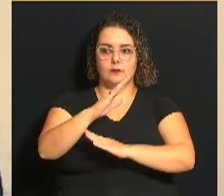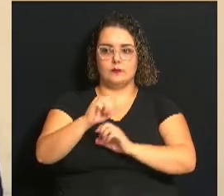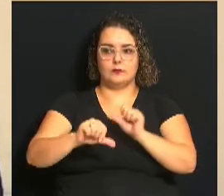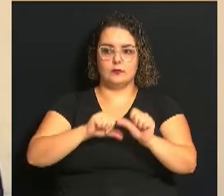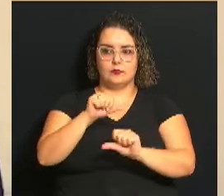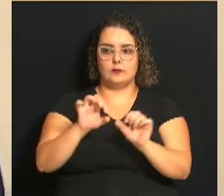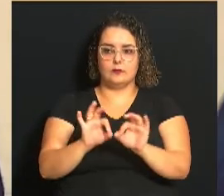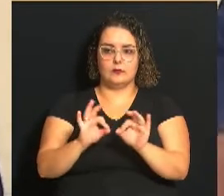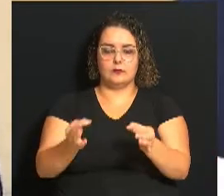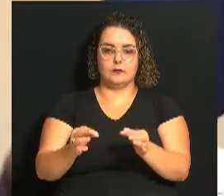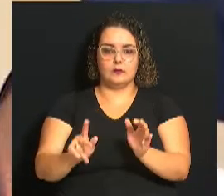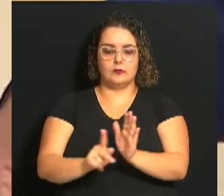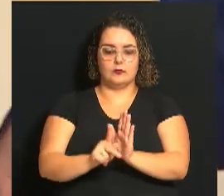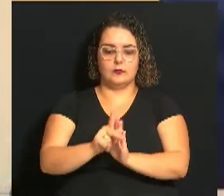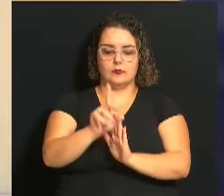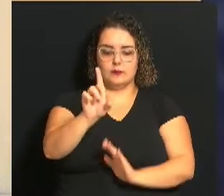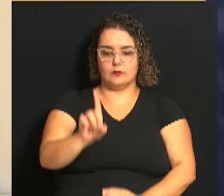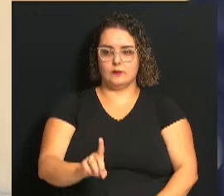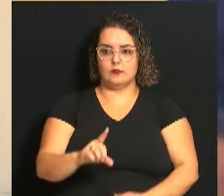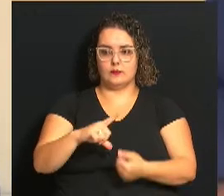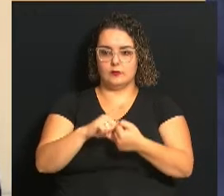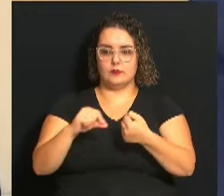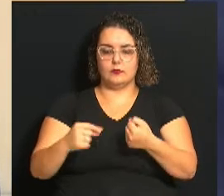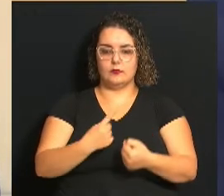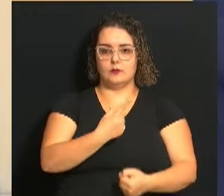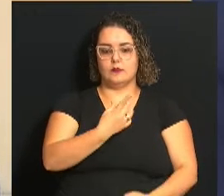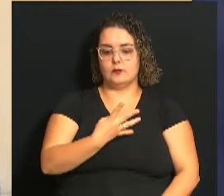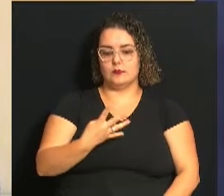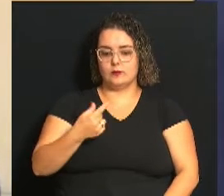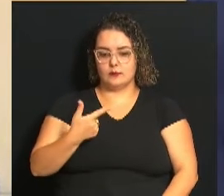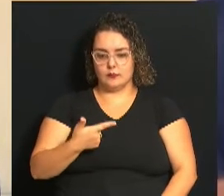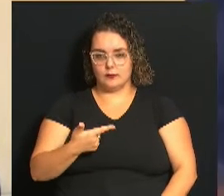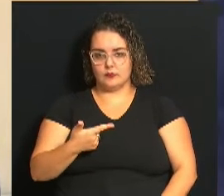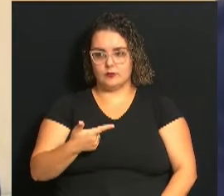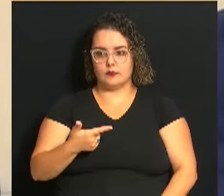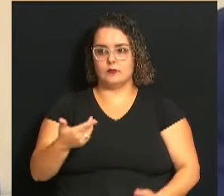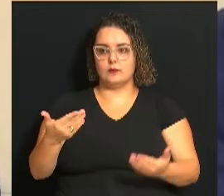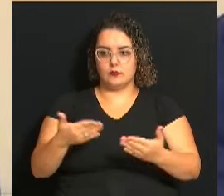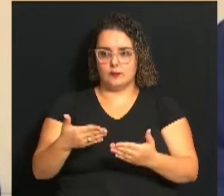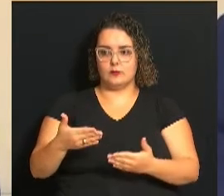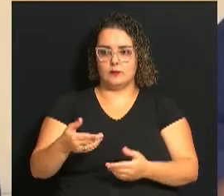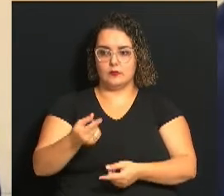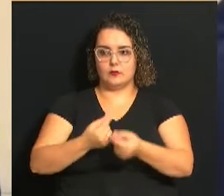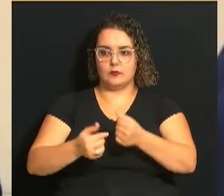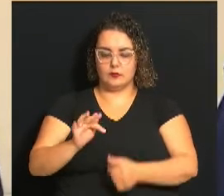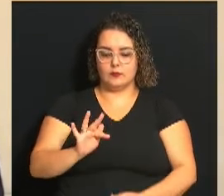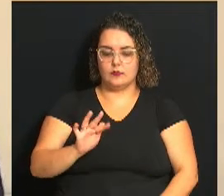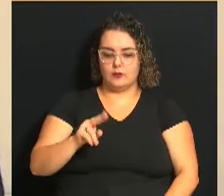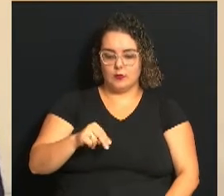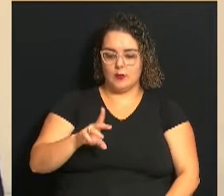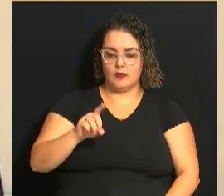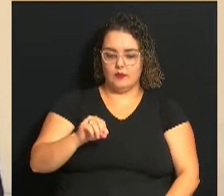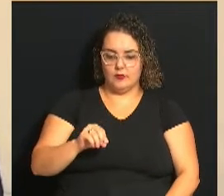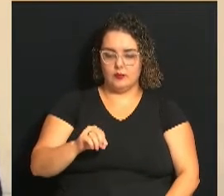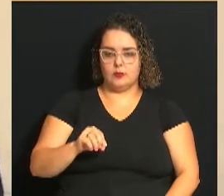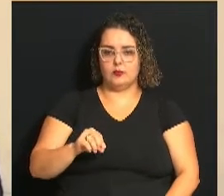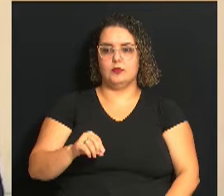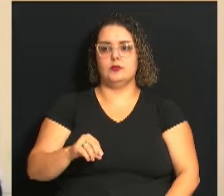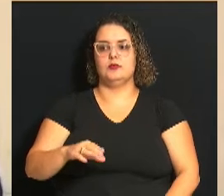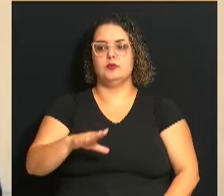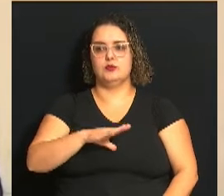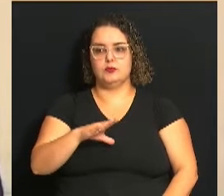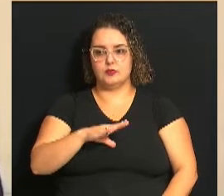plano diretor, que é o artigo 142, que hoje o Fundo Municipal de Desenvolvimento Urbano, pelo plano diretor, ele